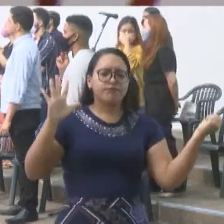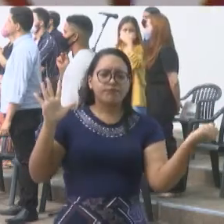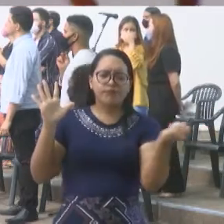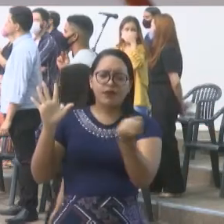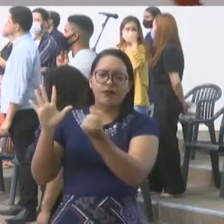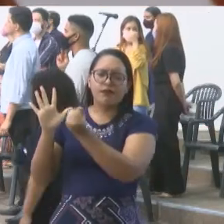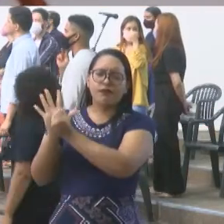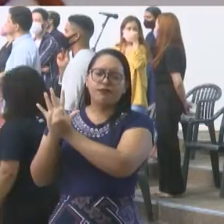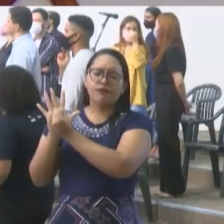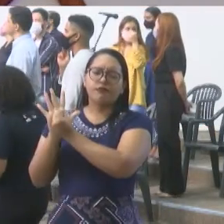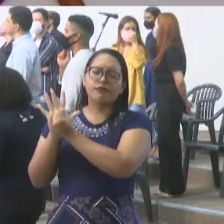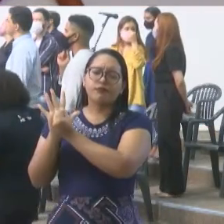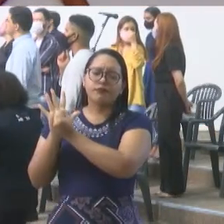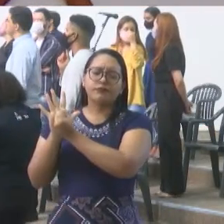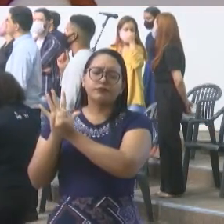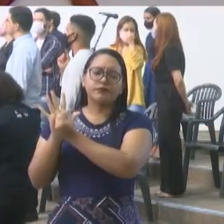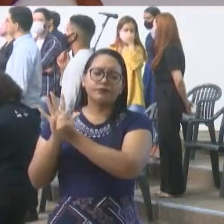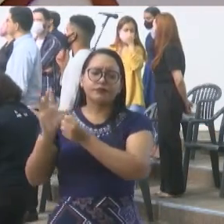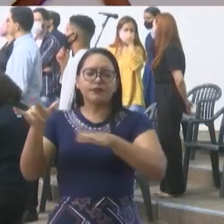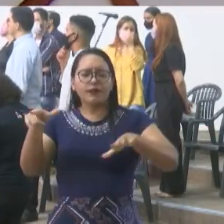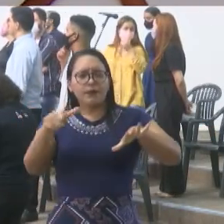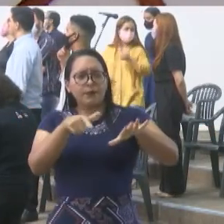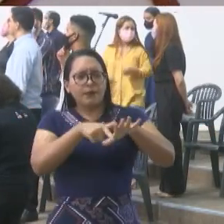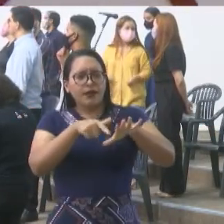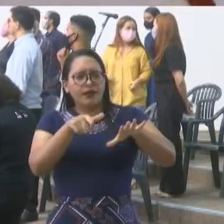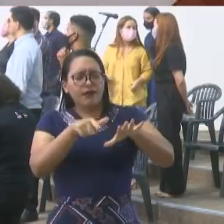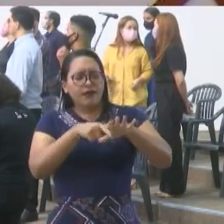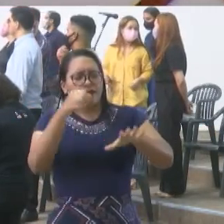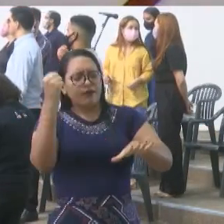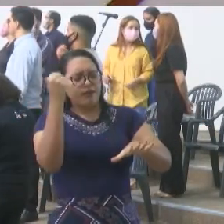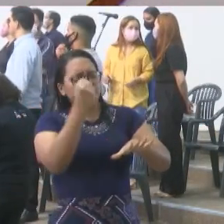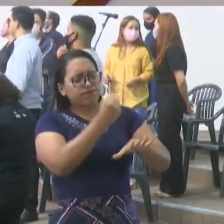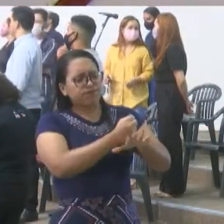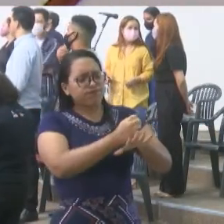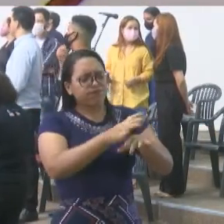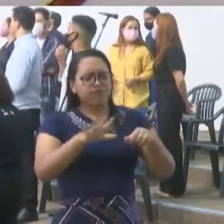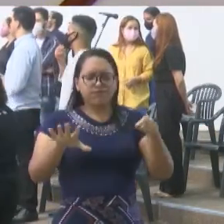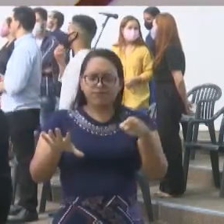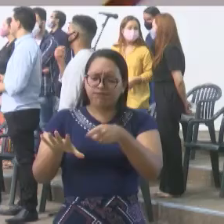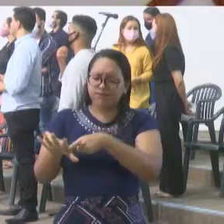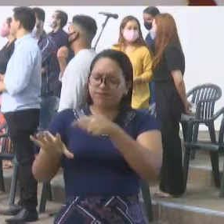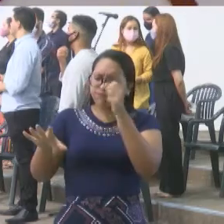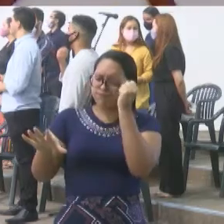nas mãos, cravo nos